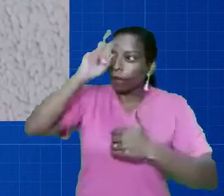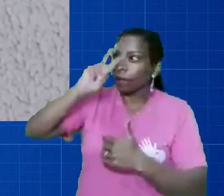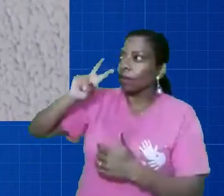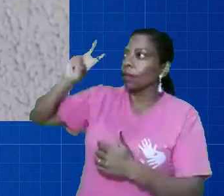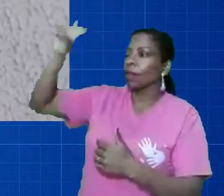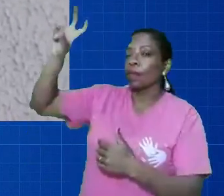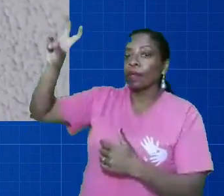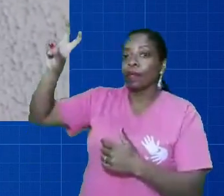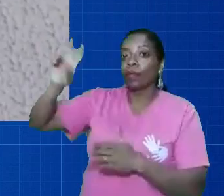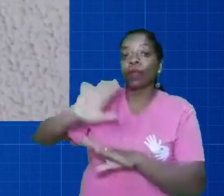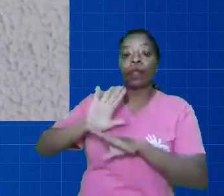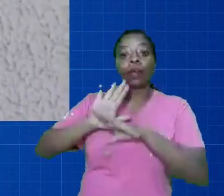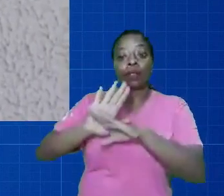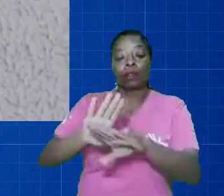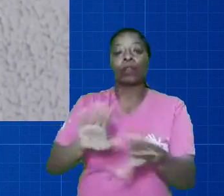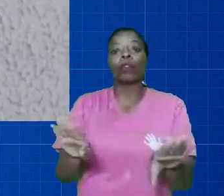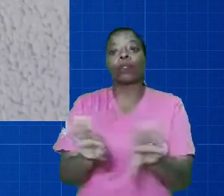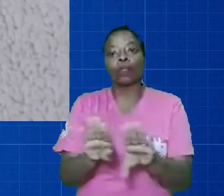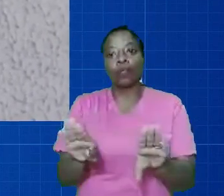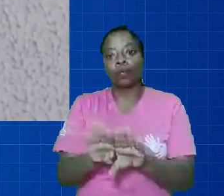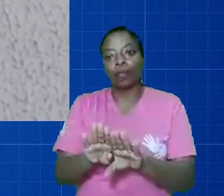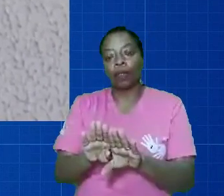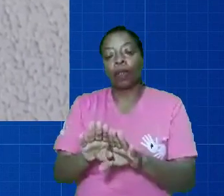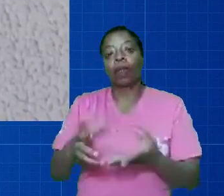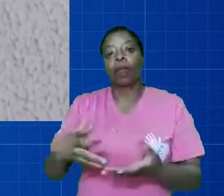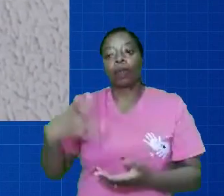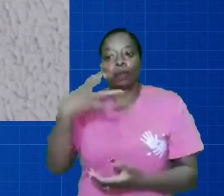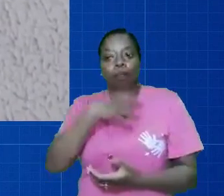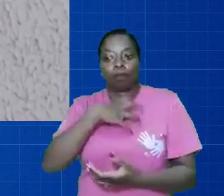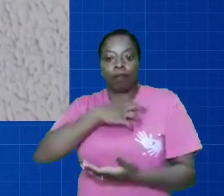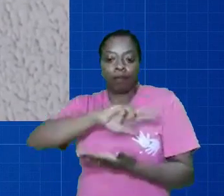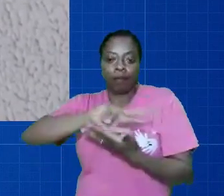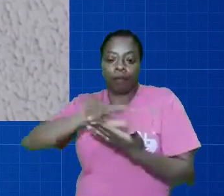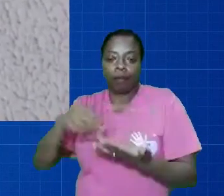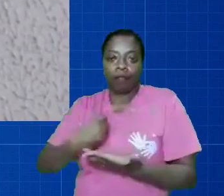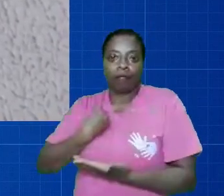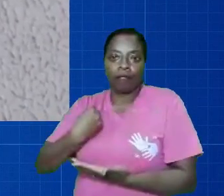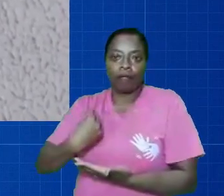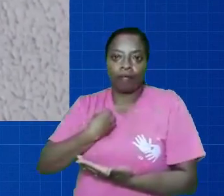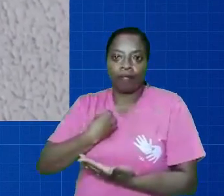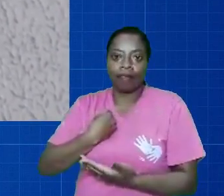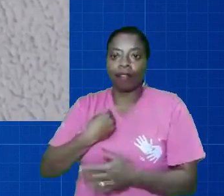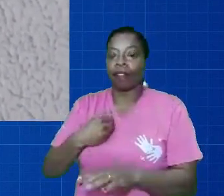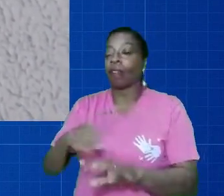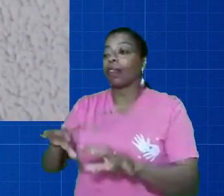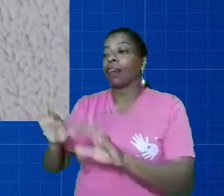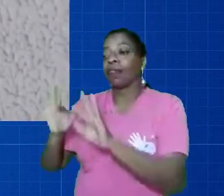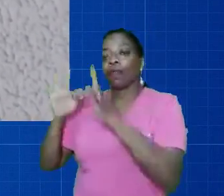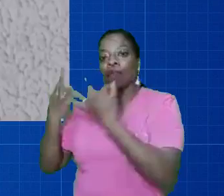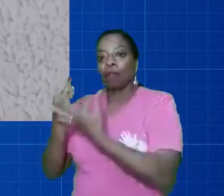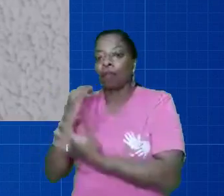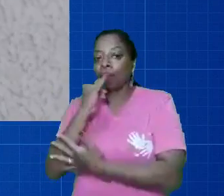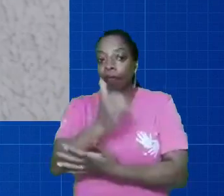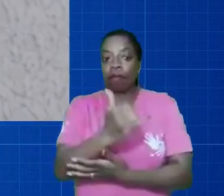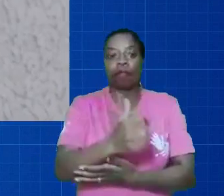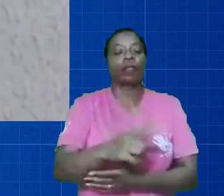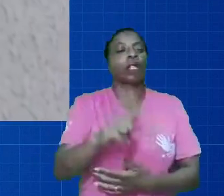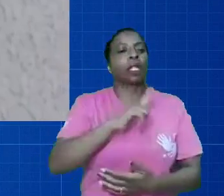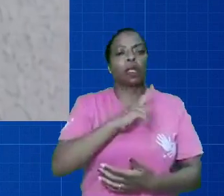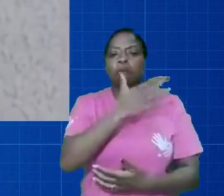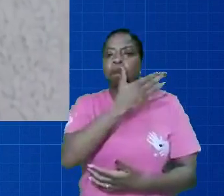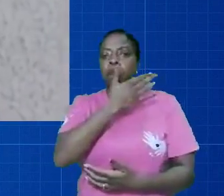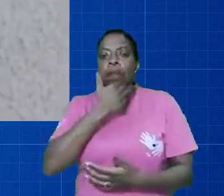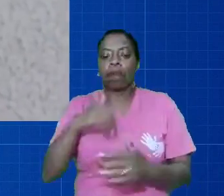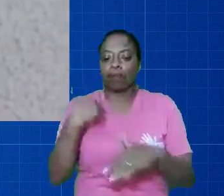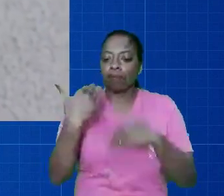mães relatavam que melhorava o rendimento escolar, a questão deles procurarem a própria